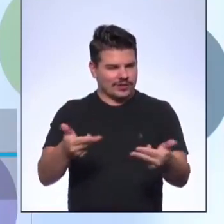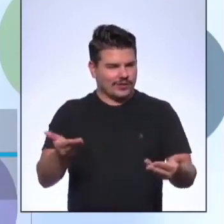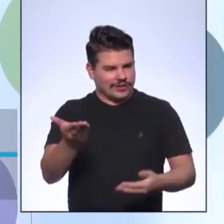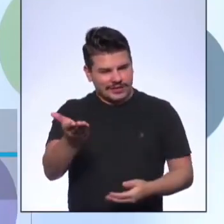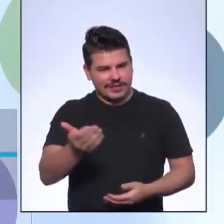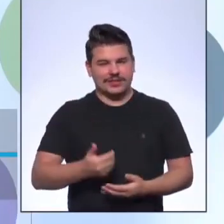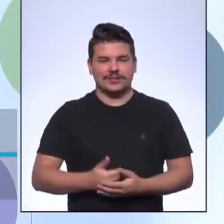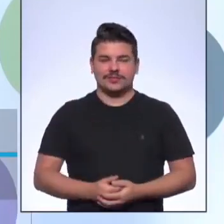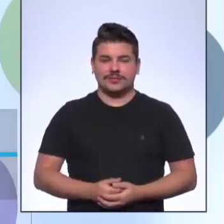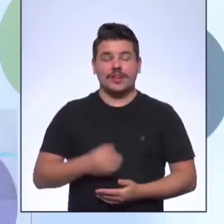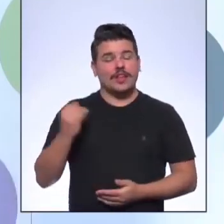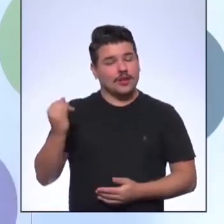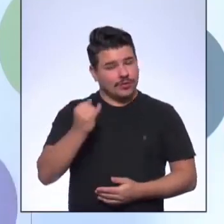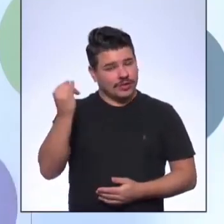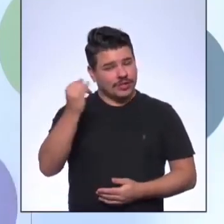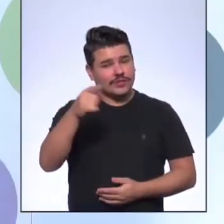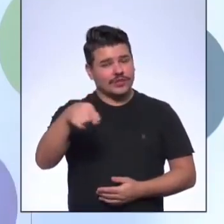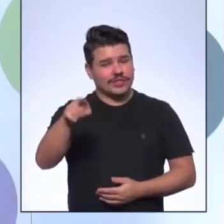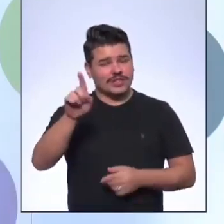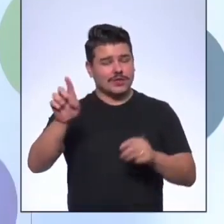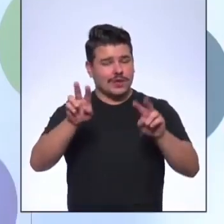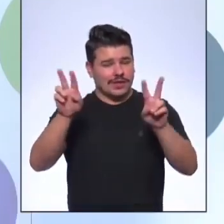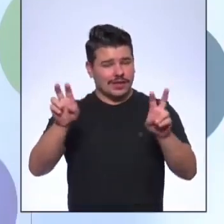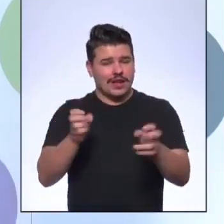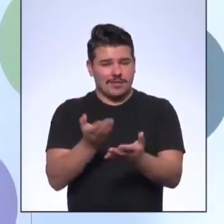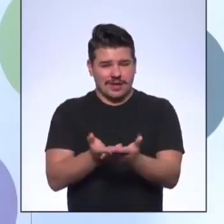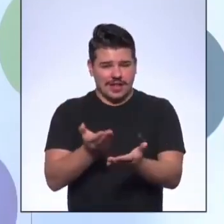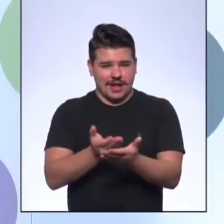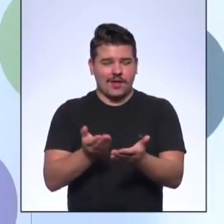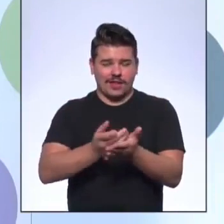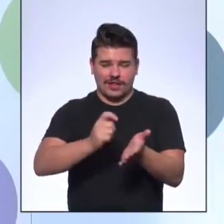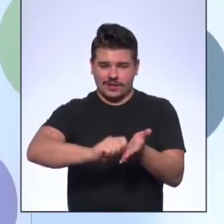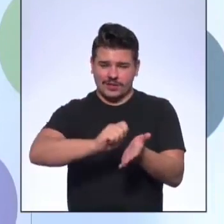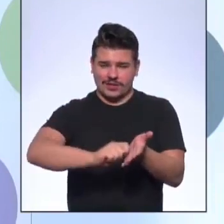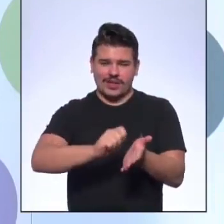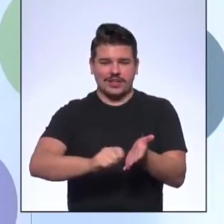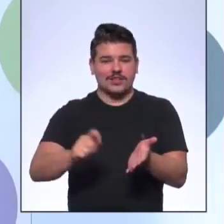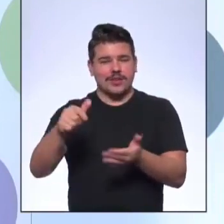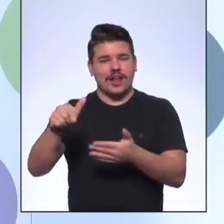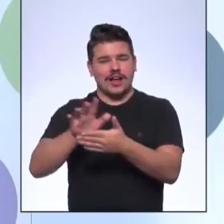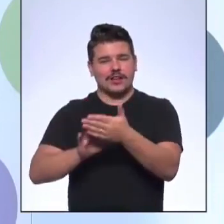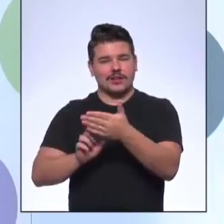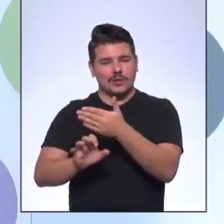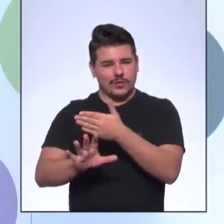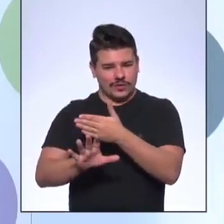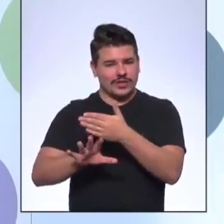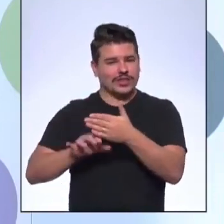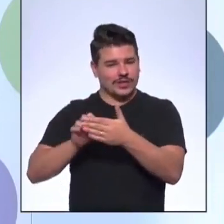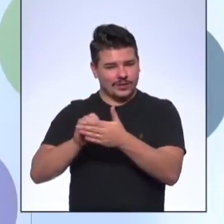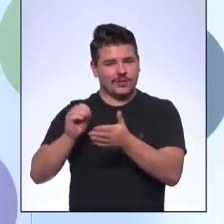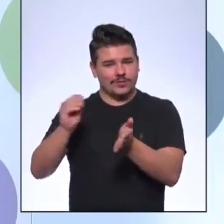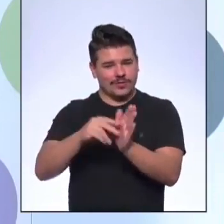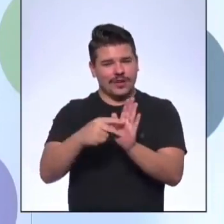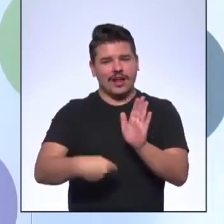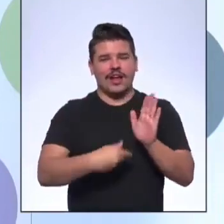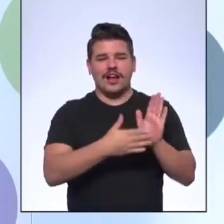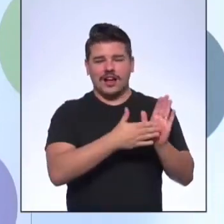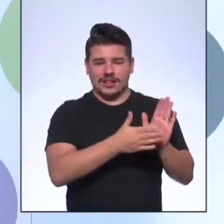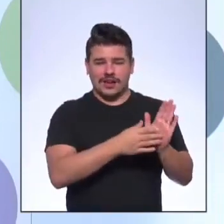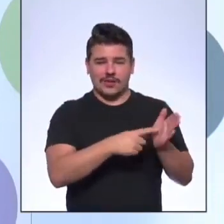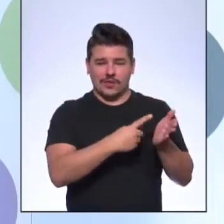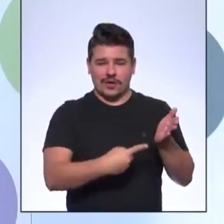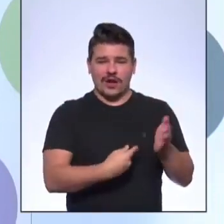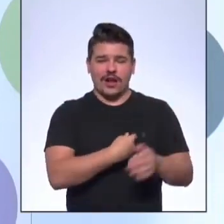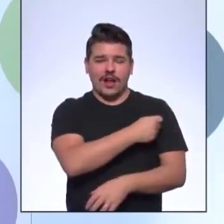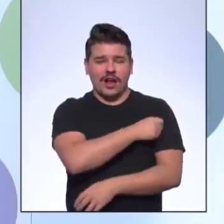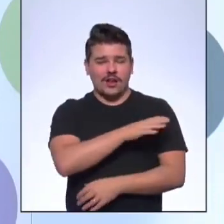É importante anotar o tema dessa aula, né, e o componente curricular. Tenham um caderno do aluno em mãos